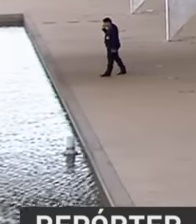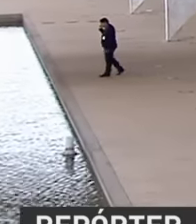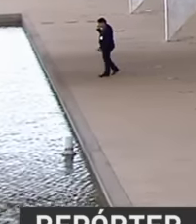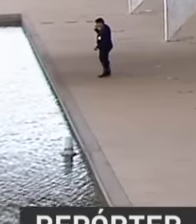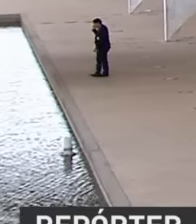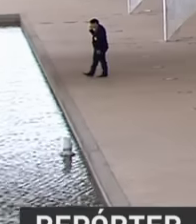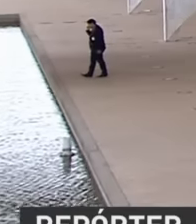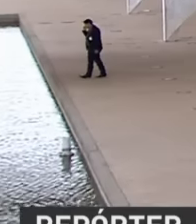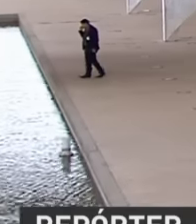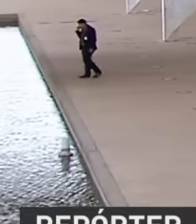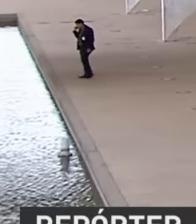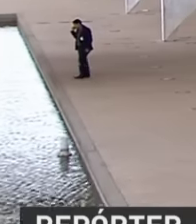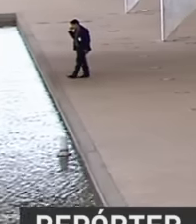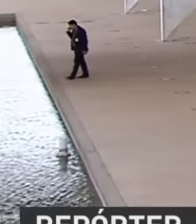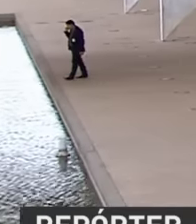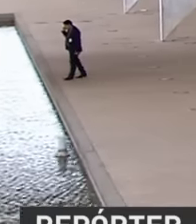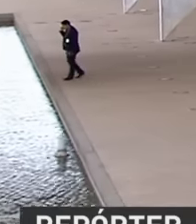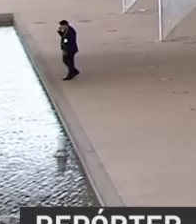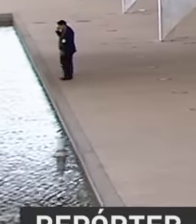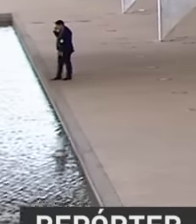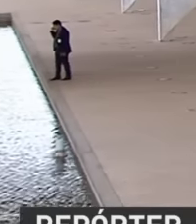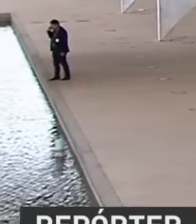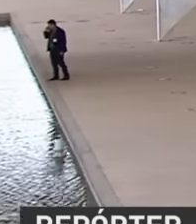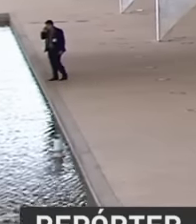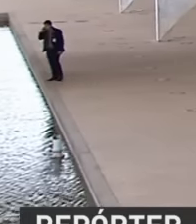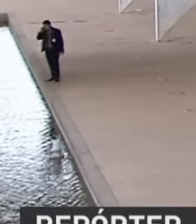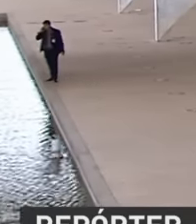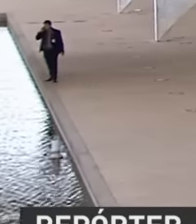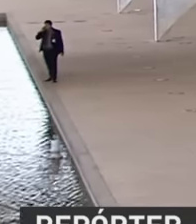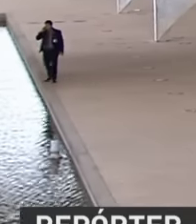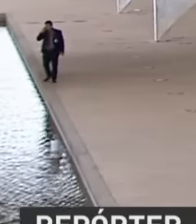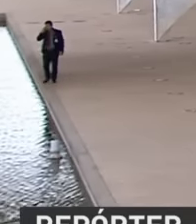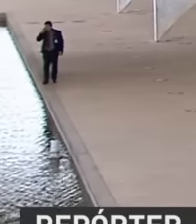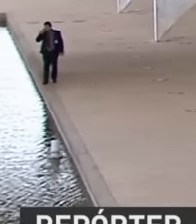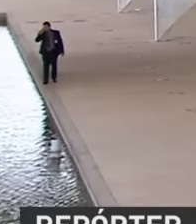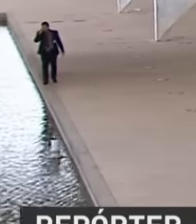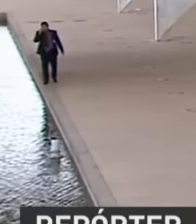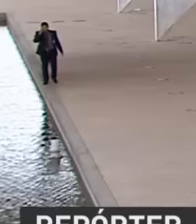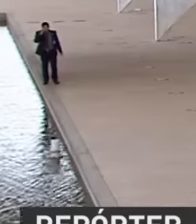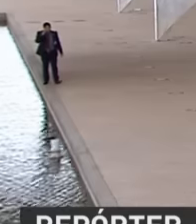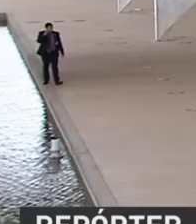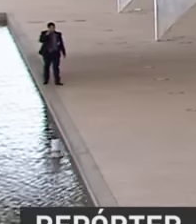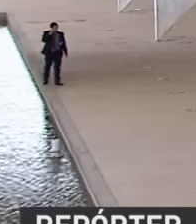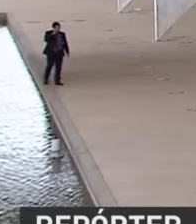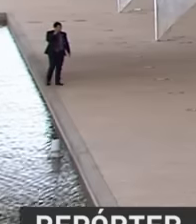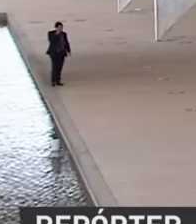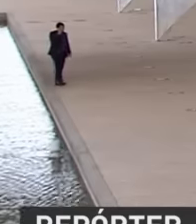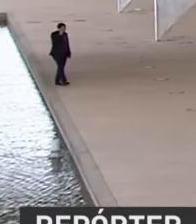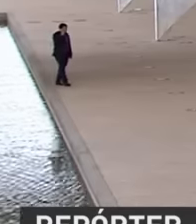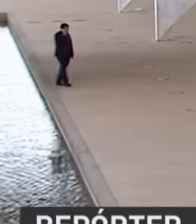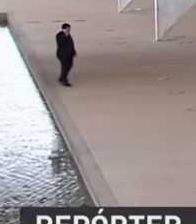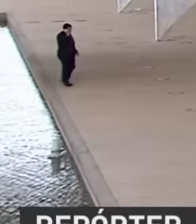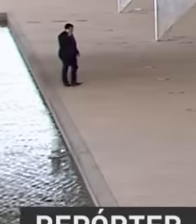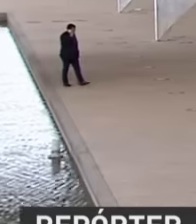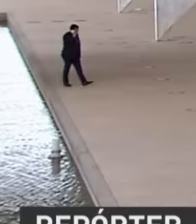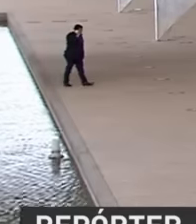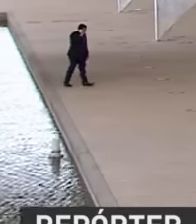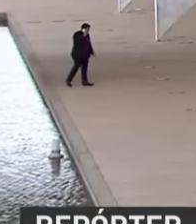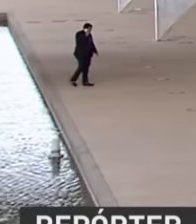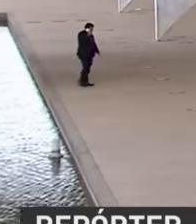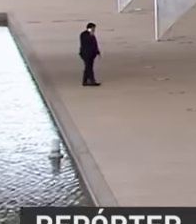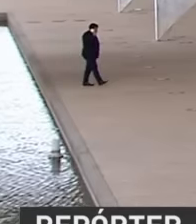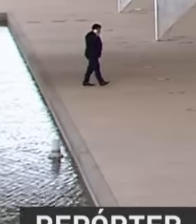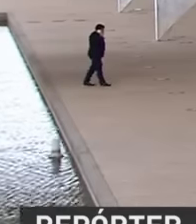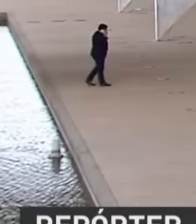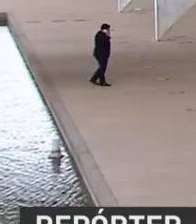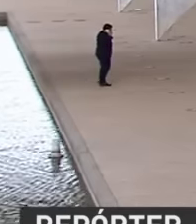15. Hoje ele ainda participa de uma cerimônia de lançamento da construção da Embaixada da Armênia aqui em Brasília. Durante essa passagem pelo